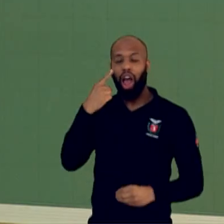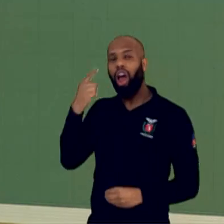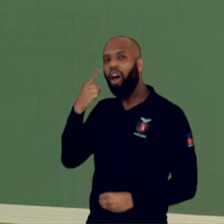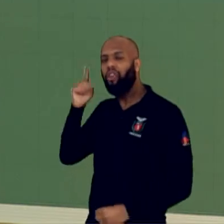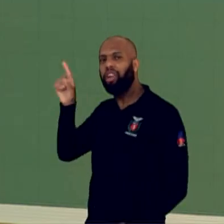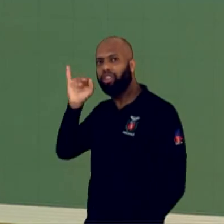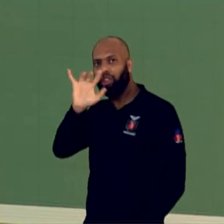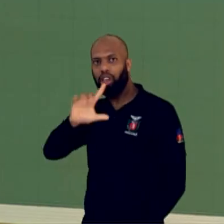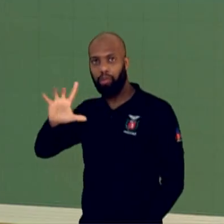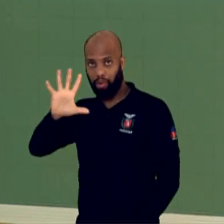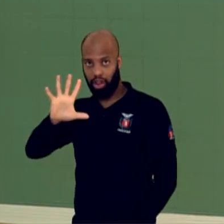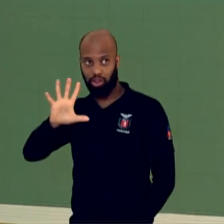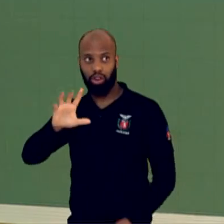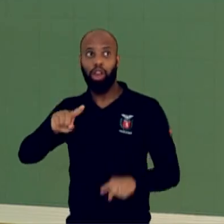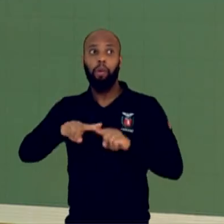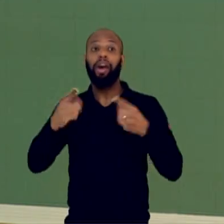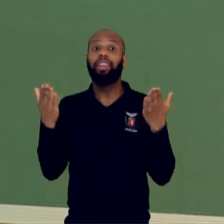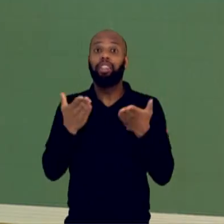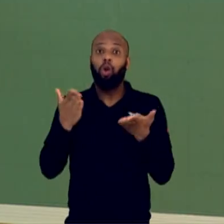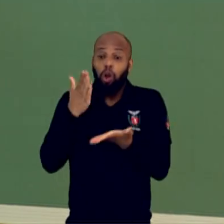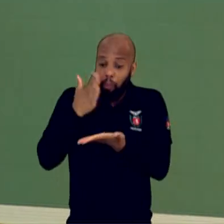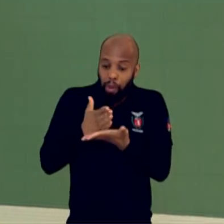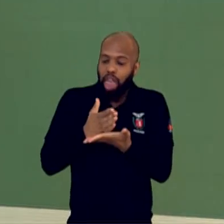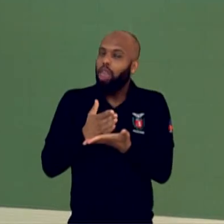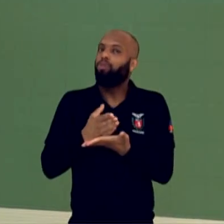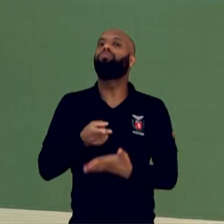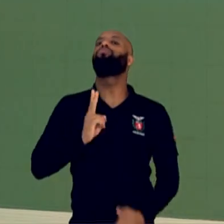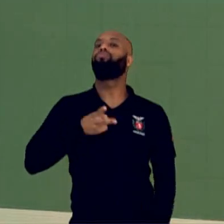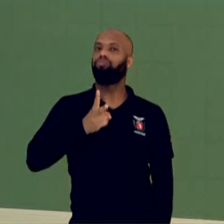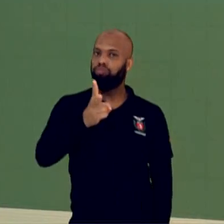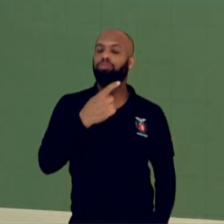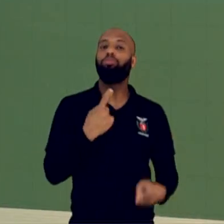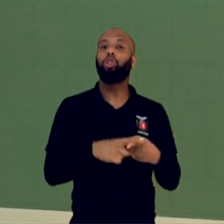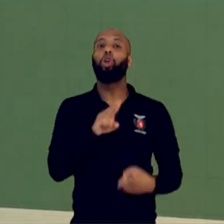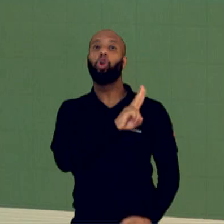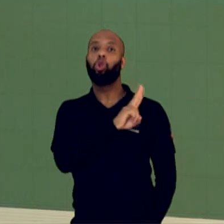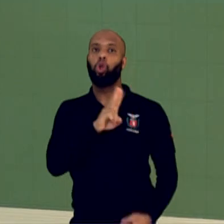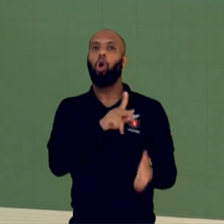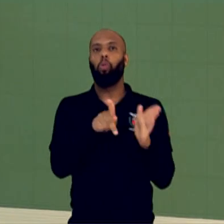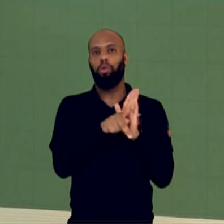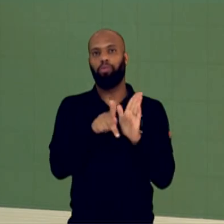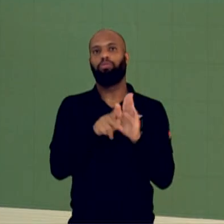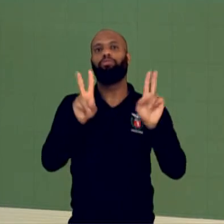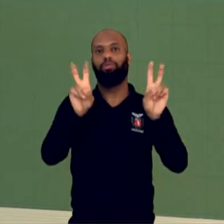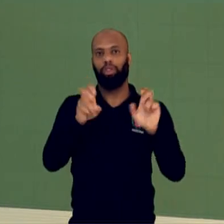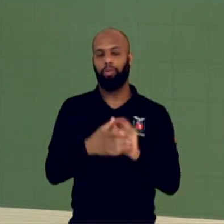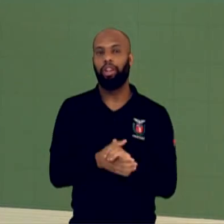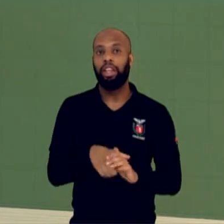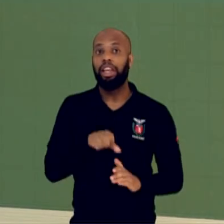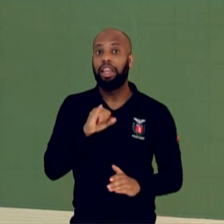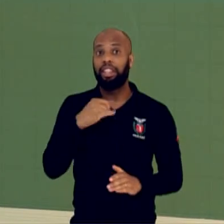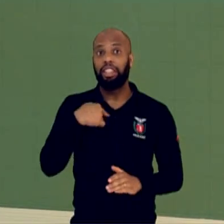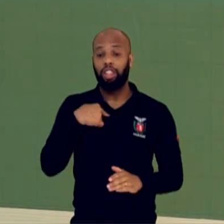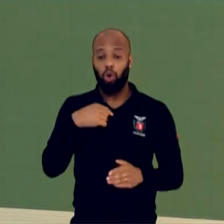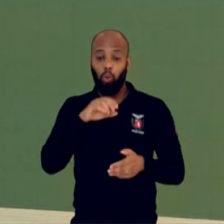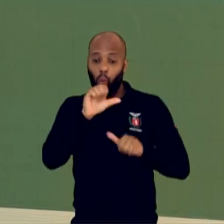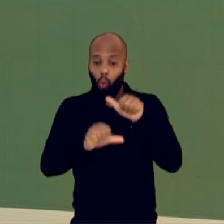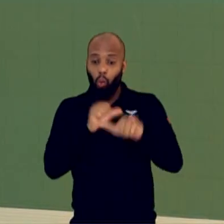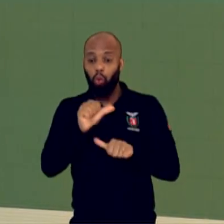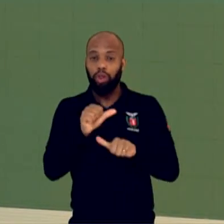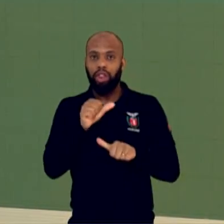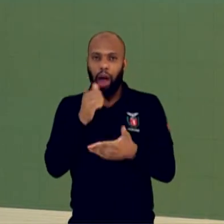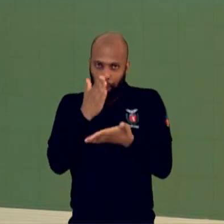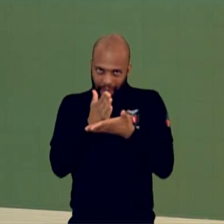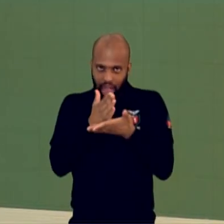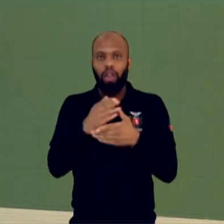O que eu não posso é o que está no meio, tá? Porque é o que dá o nome para a alavanca. Se eu inverter o que está no meio, ela vai mudar de nome também, certo?